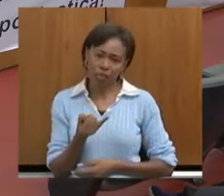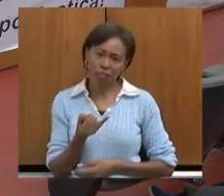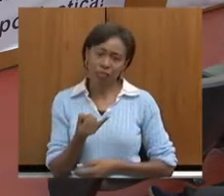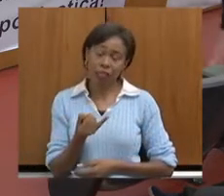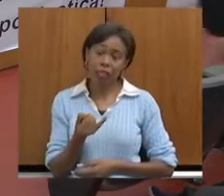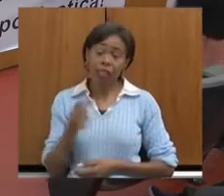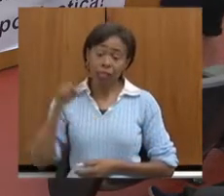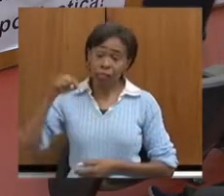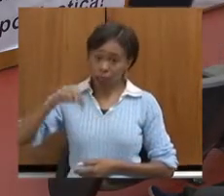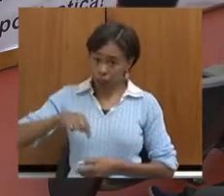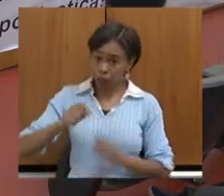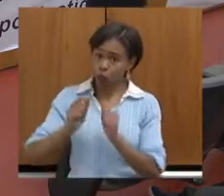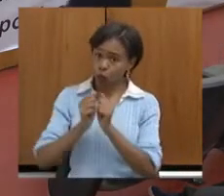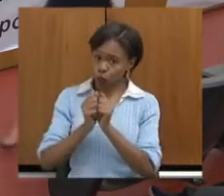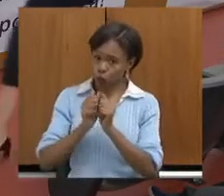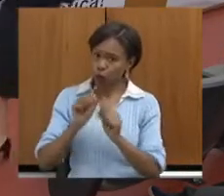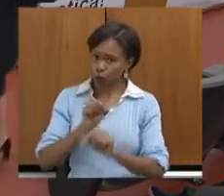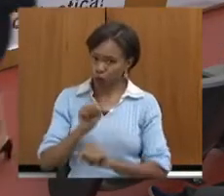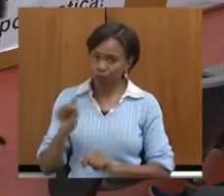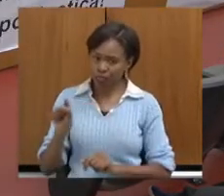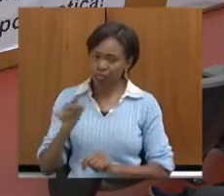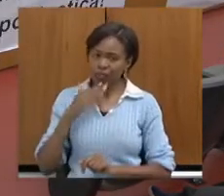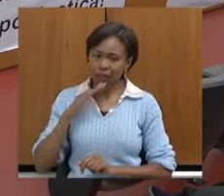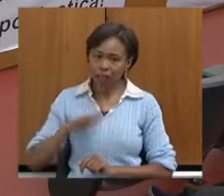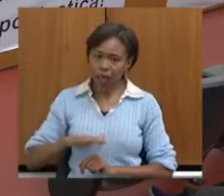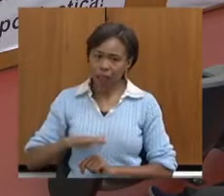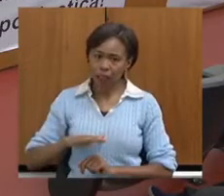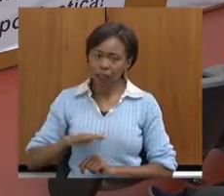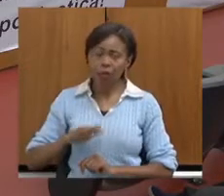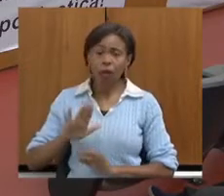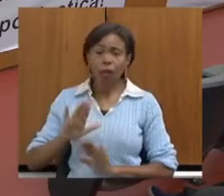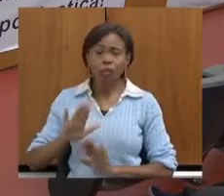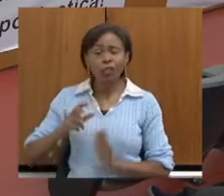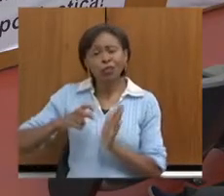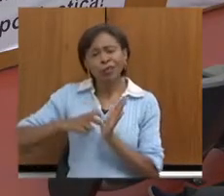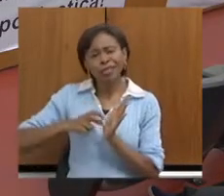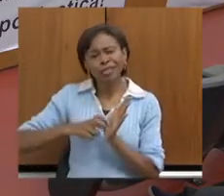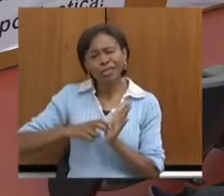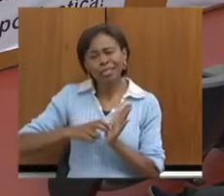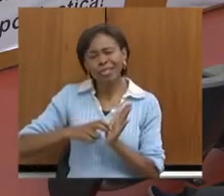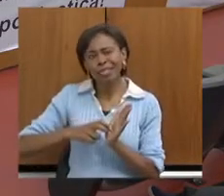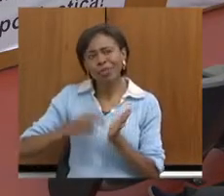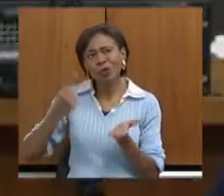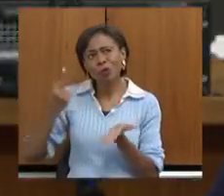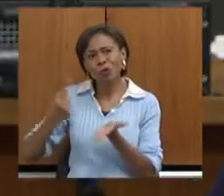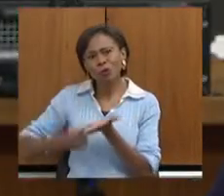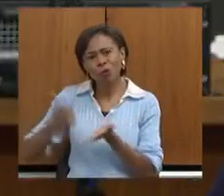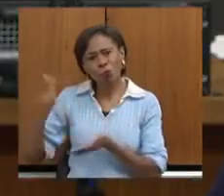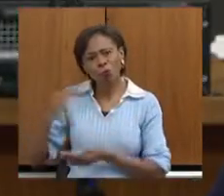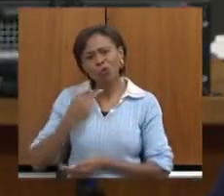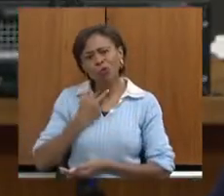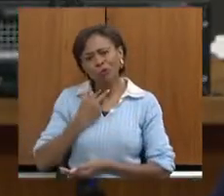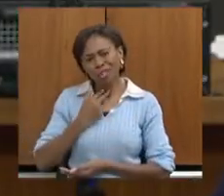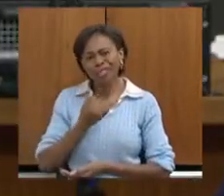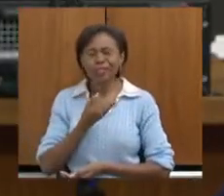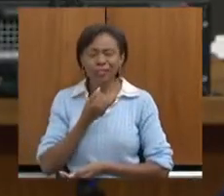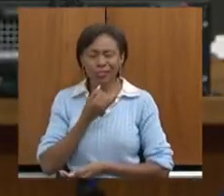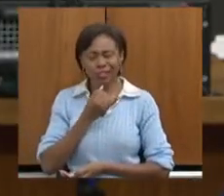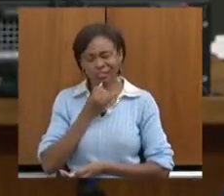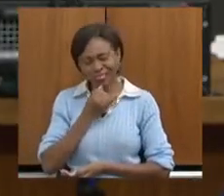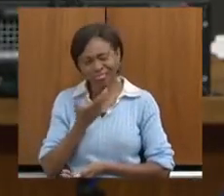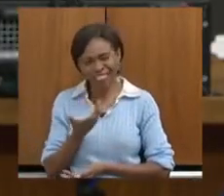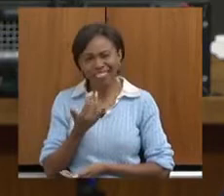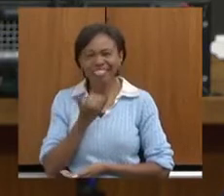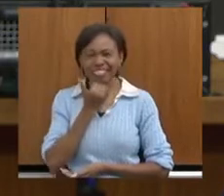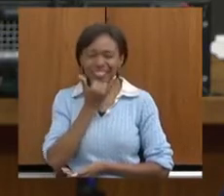aqui com vocês nessa tarde infelizmente eu tive um compromisso no período da manhã e justifico aqui